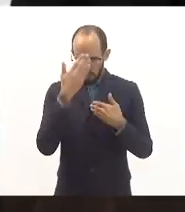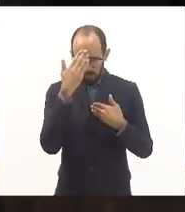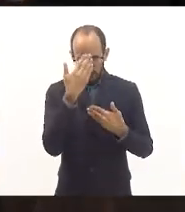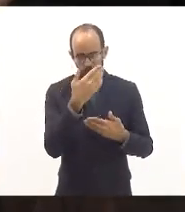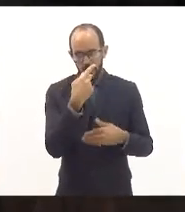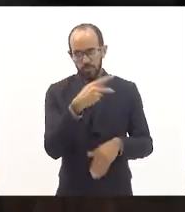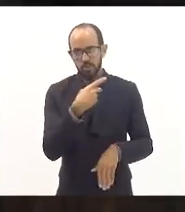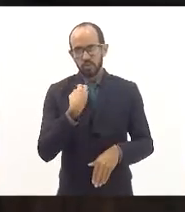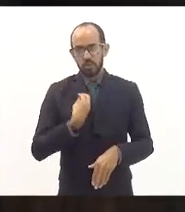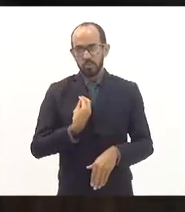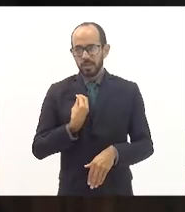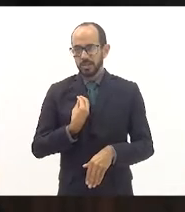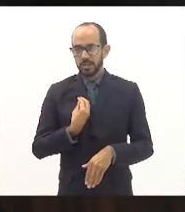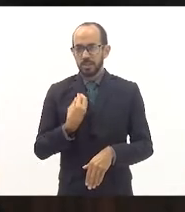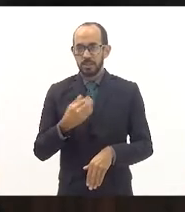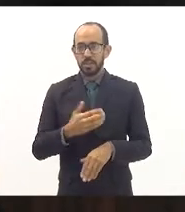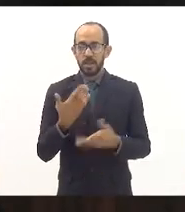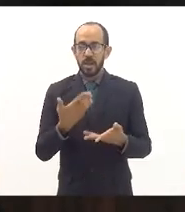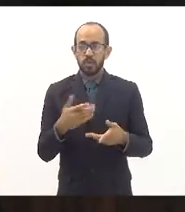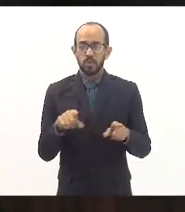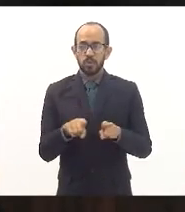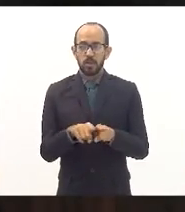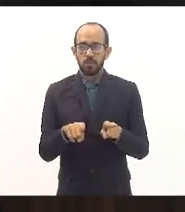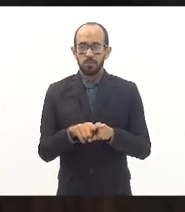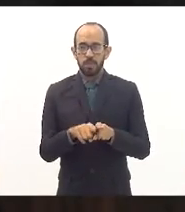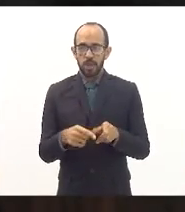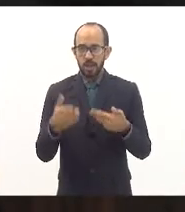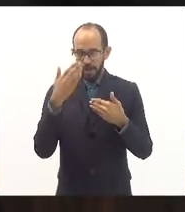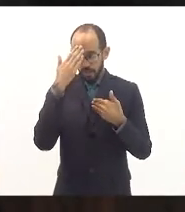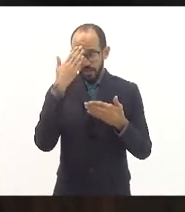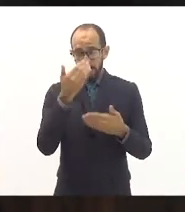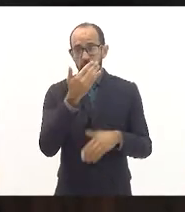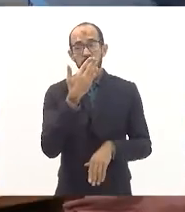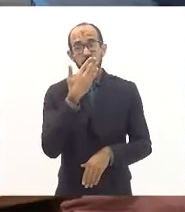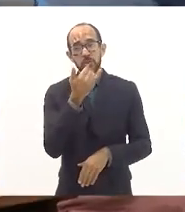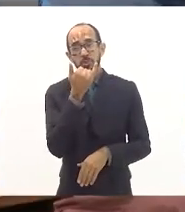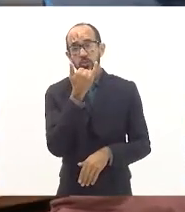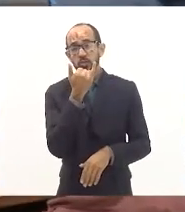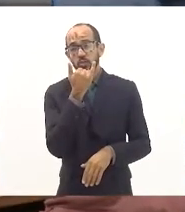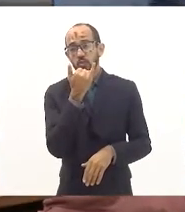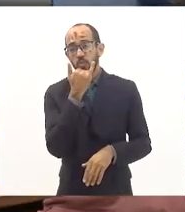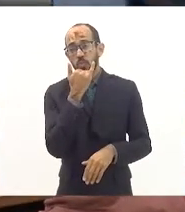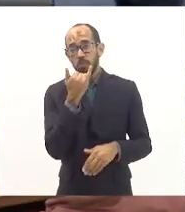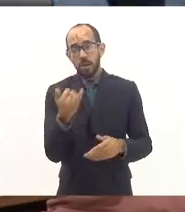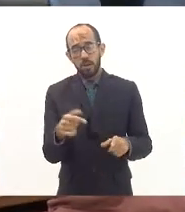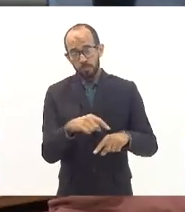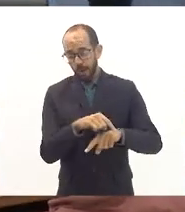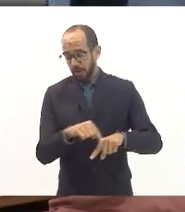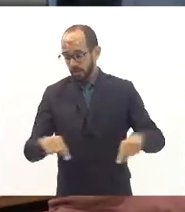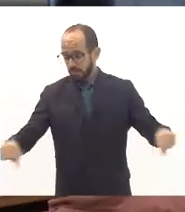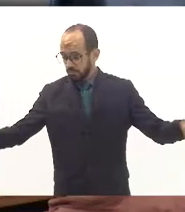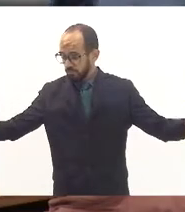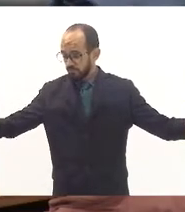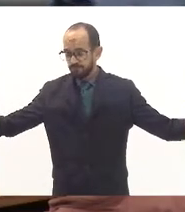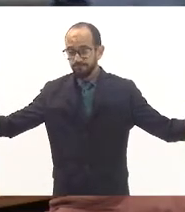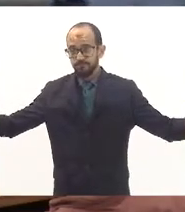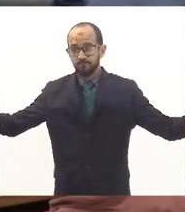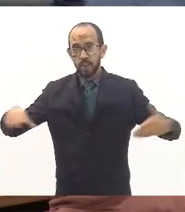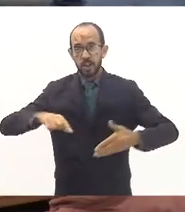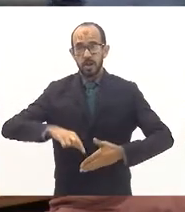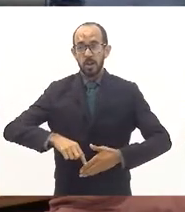sua presença. E quero agradecer e pedir desculpas, né, às presidências